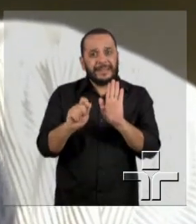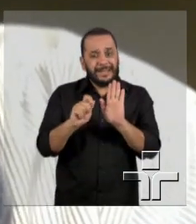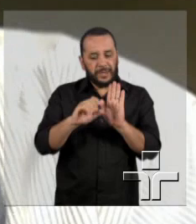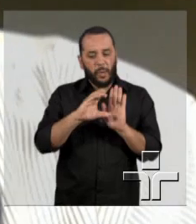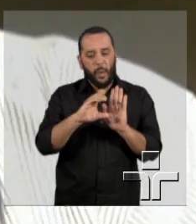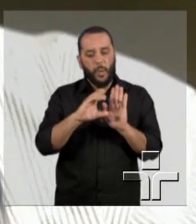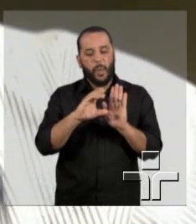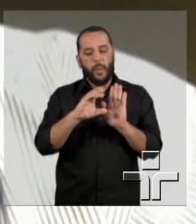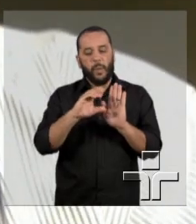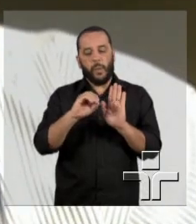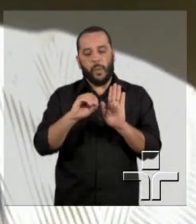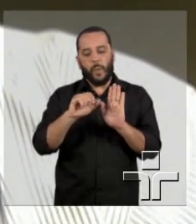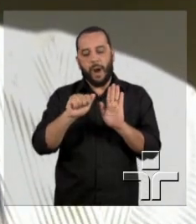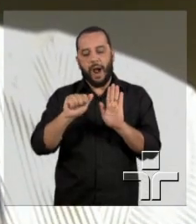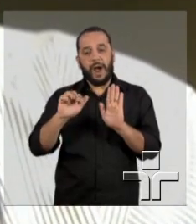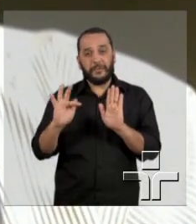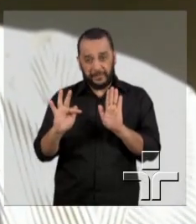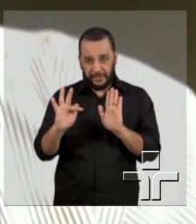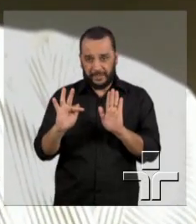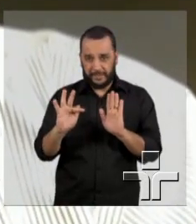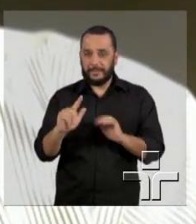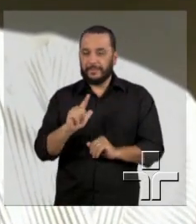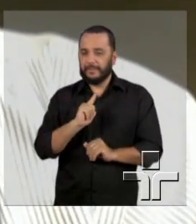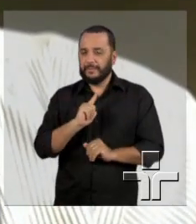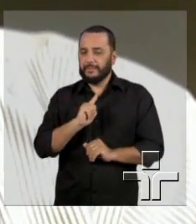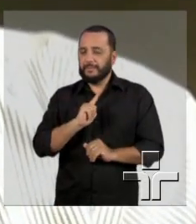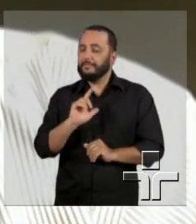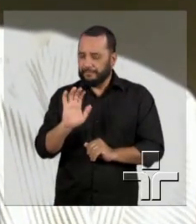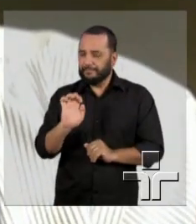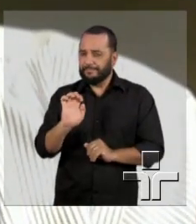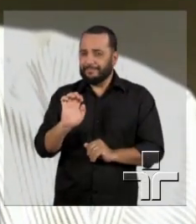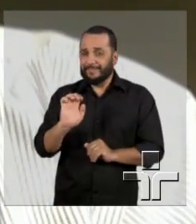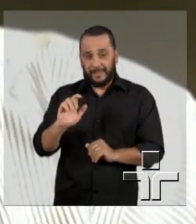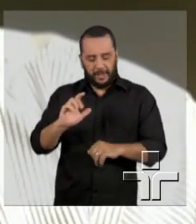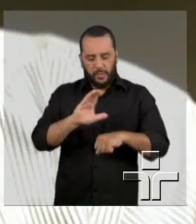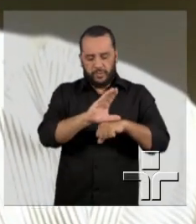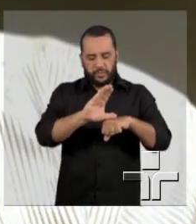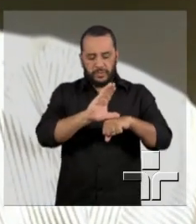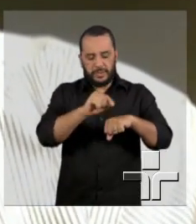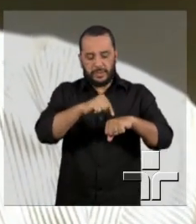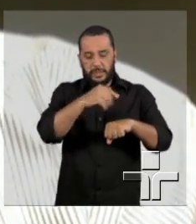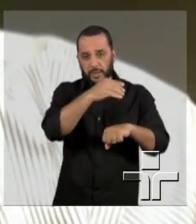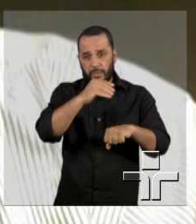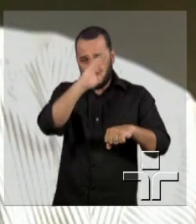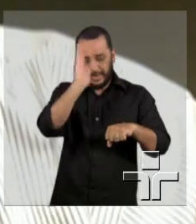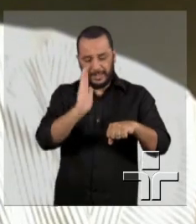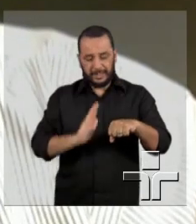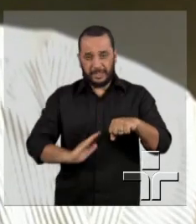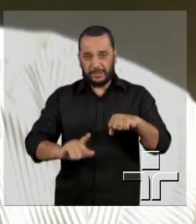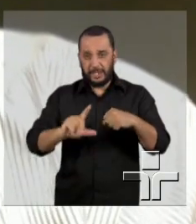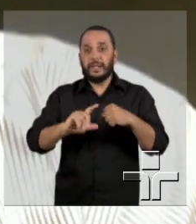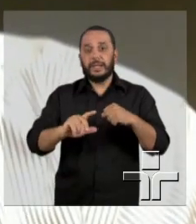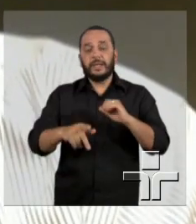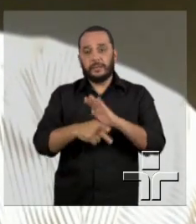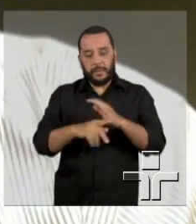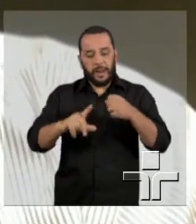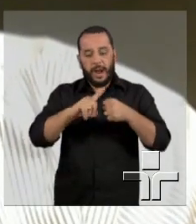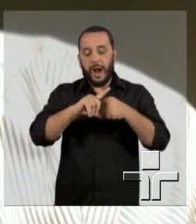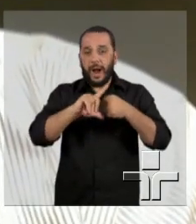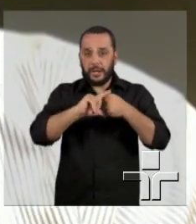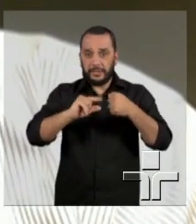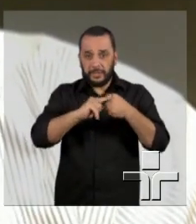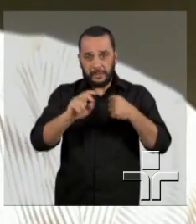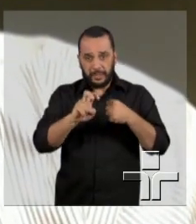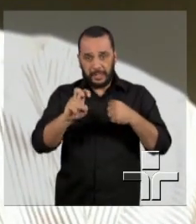COAF. Nós temos aqui a Constituição da República, no seu artigo 5º, inciso 10, com a questão